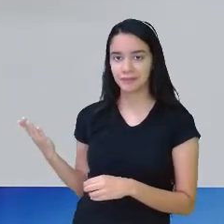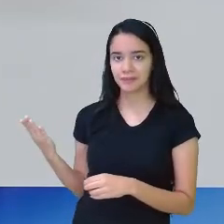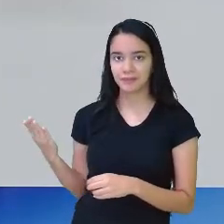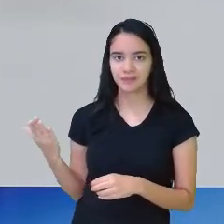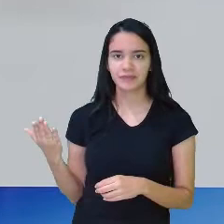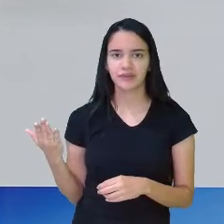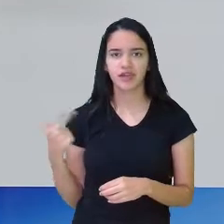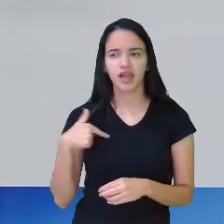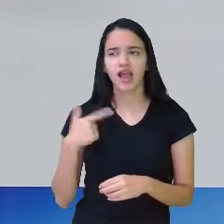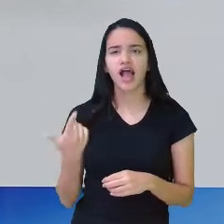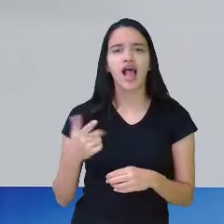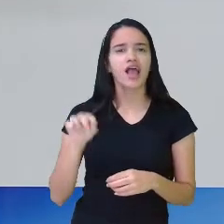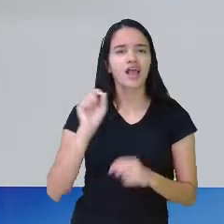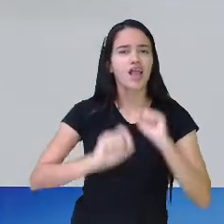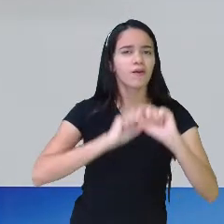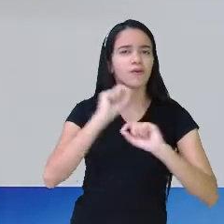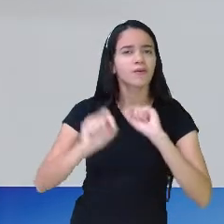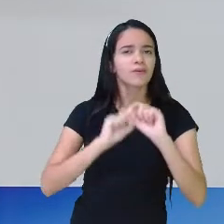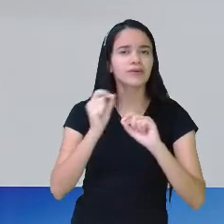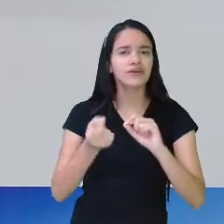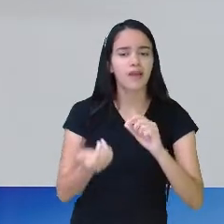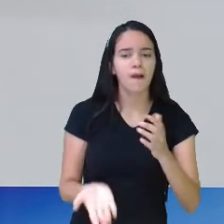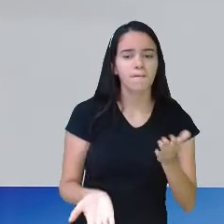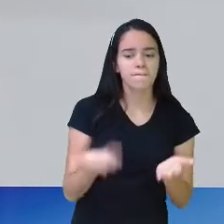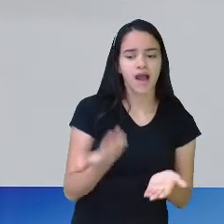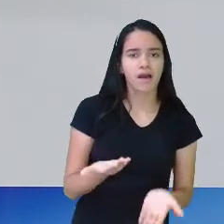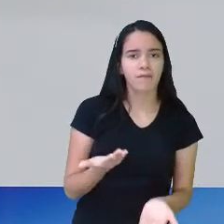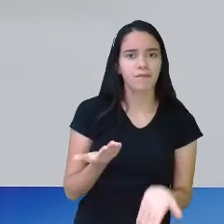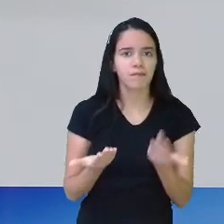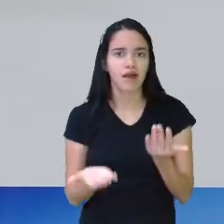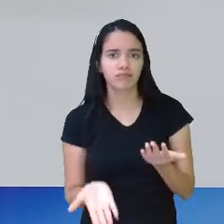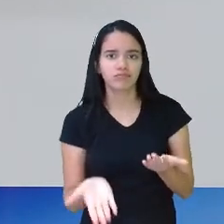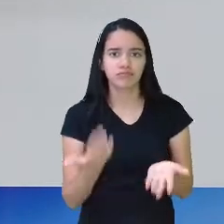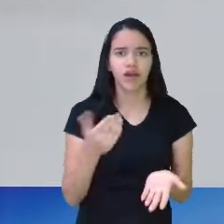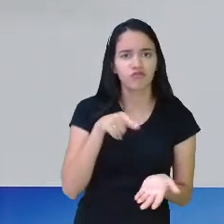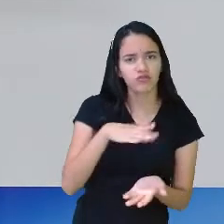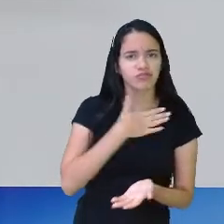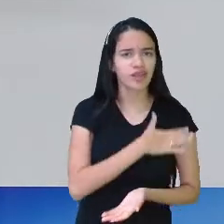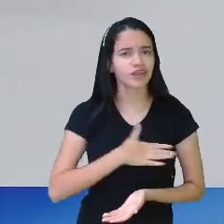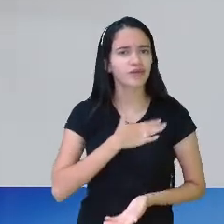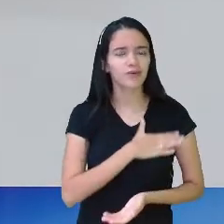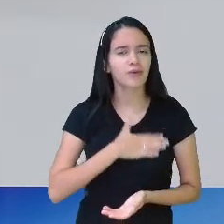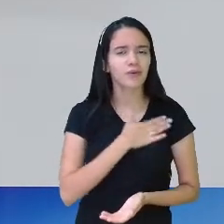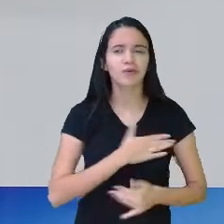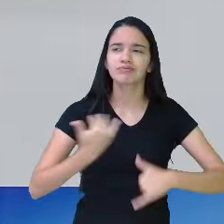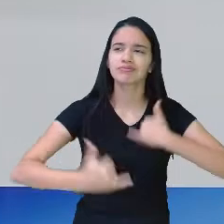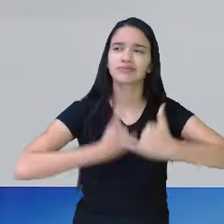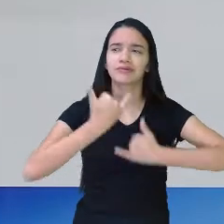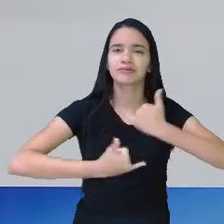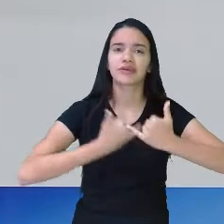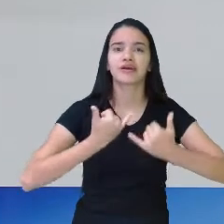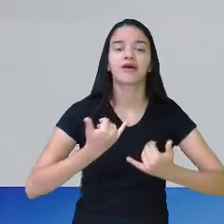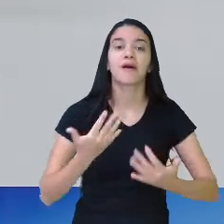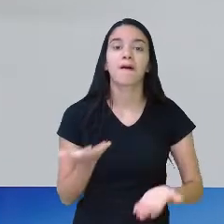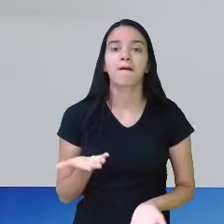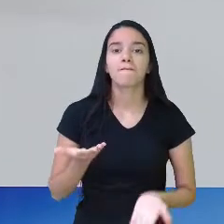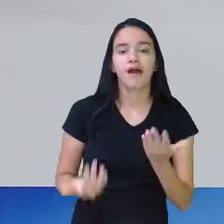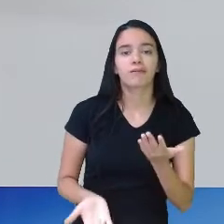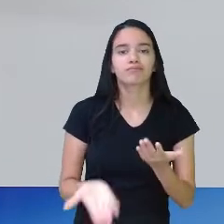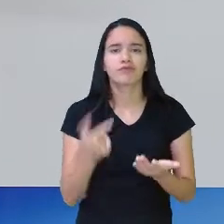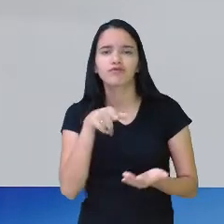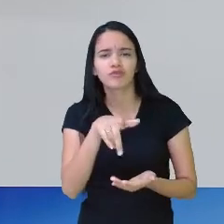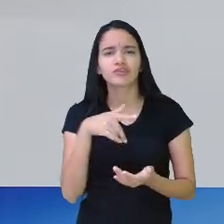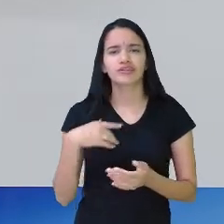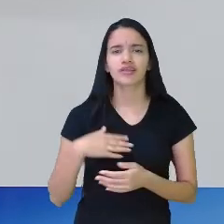tecido. Isso aqui é o que, gente? Isso é uma peteca. Vocês gostam de brincar de peteca? Olha, peteca. Eu adoro brincar de